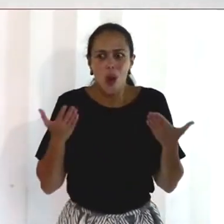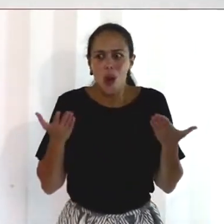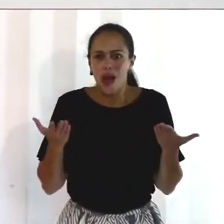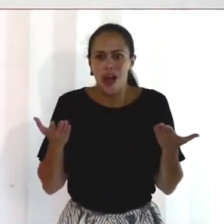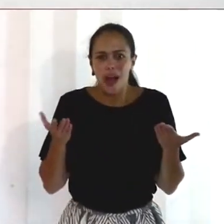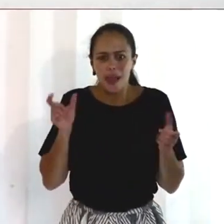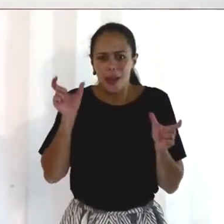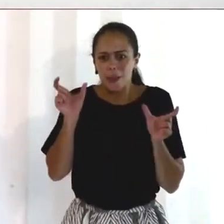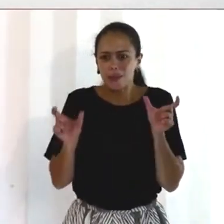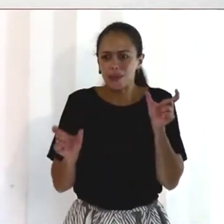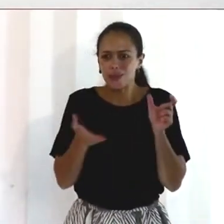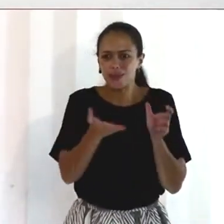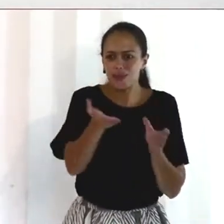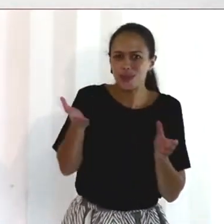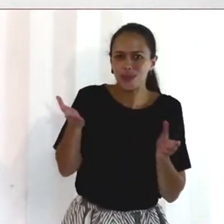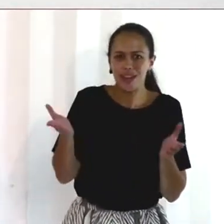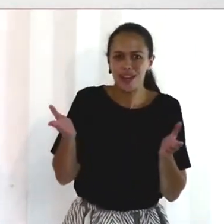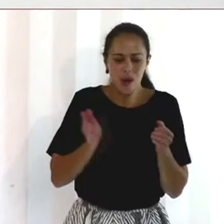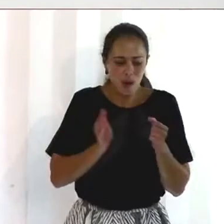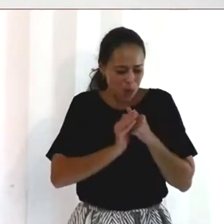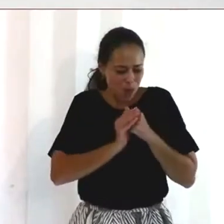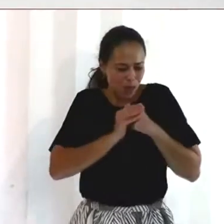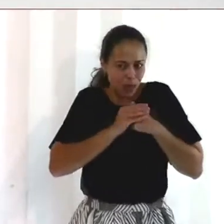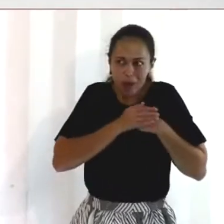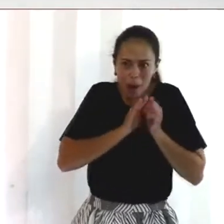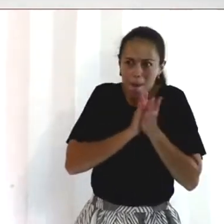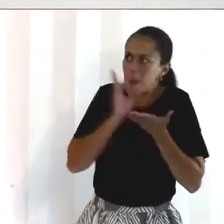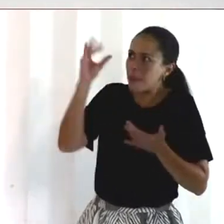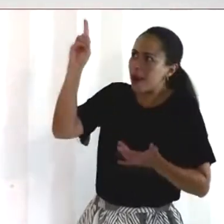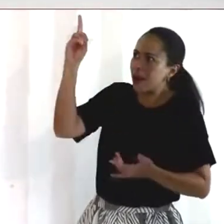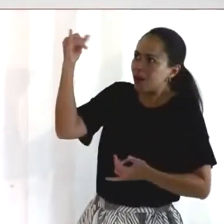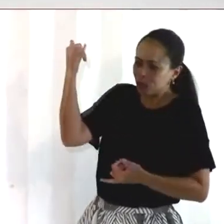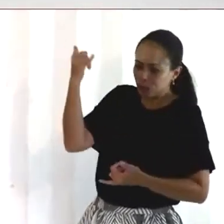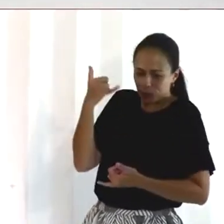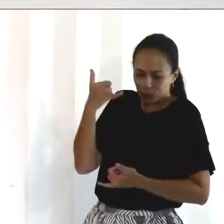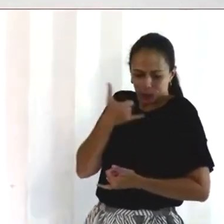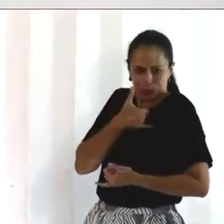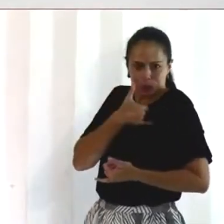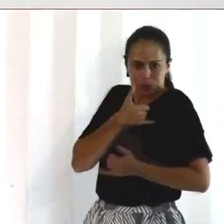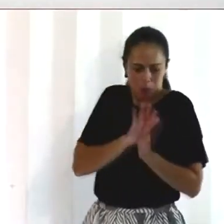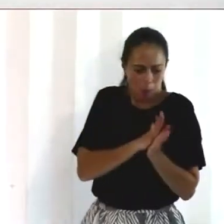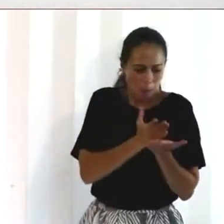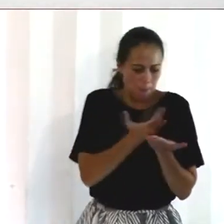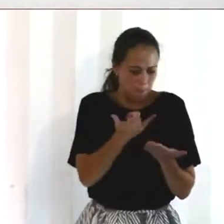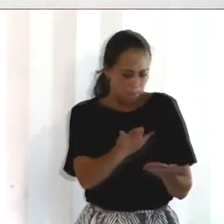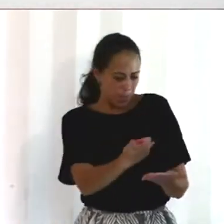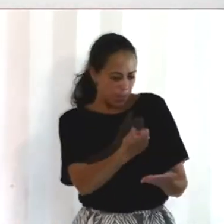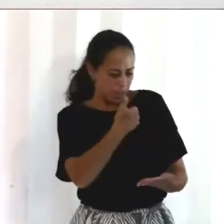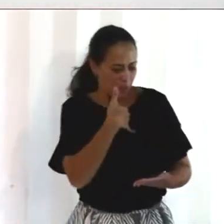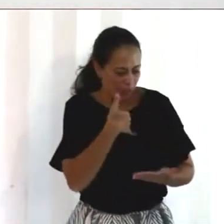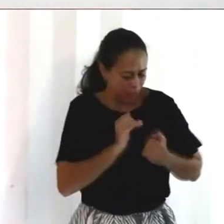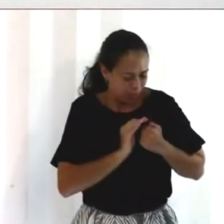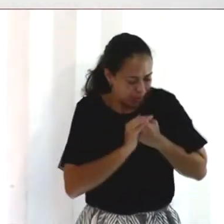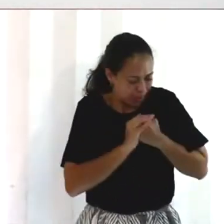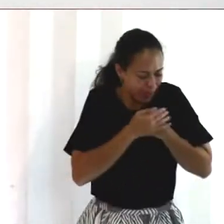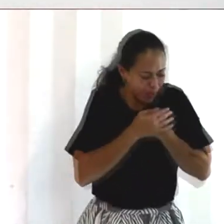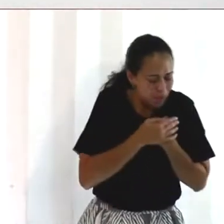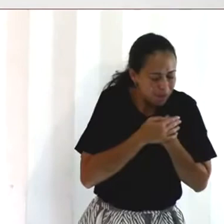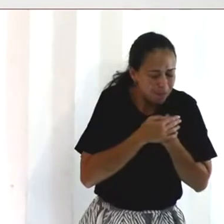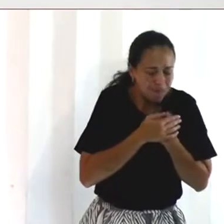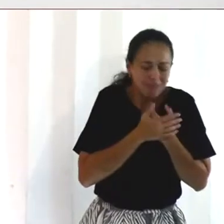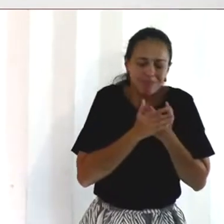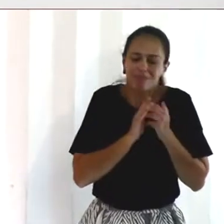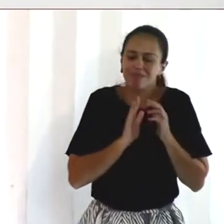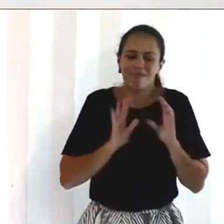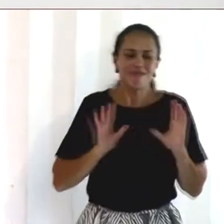a palavra de Deus no coração, sabe o que acontece? Eu vou falar e você vai entender na hora. Essa pessoa vai falar mais das coisas